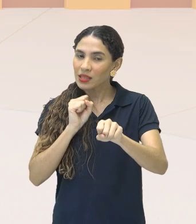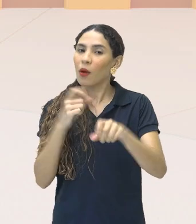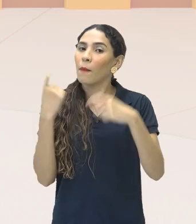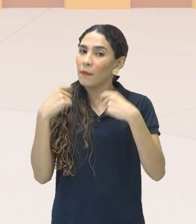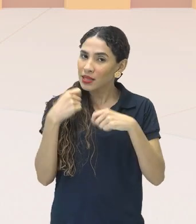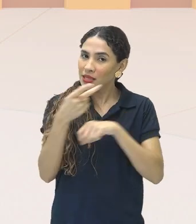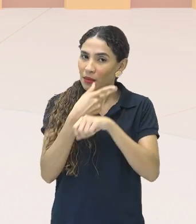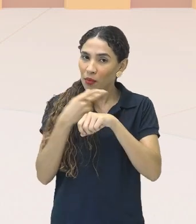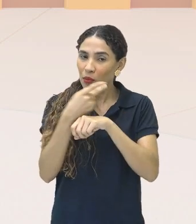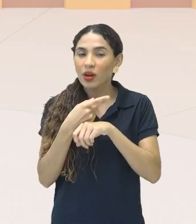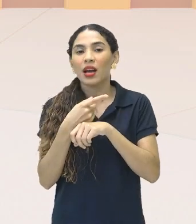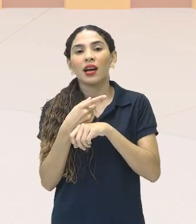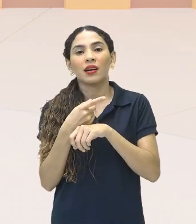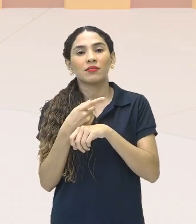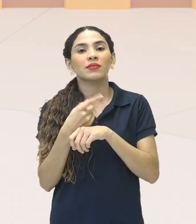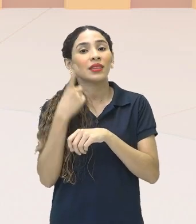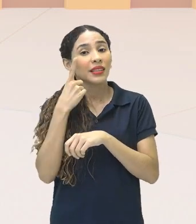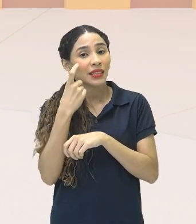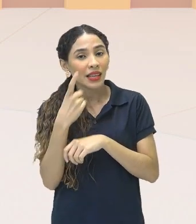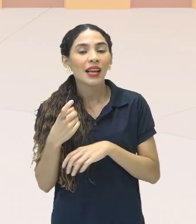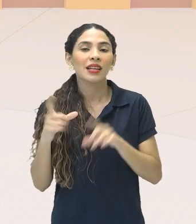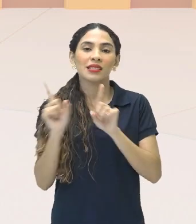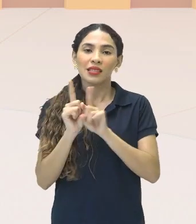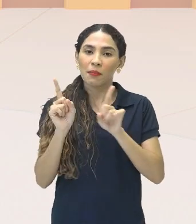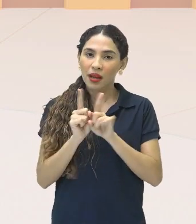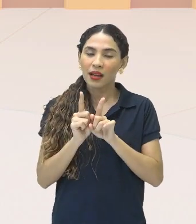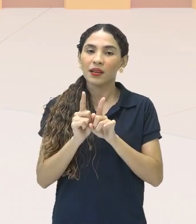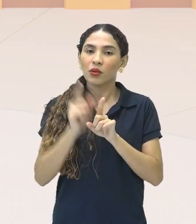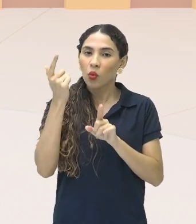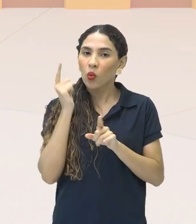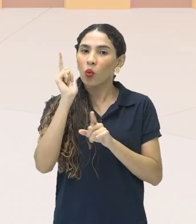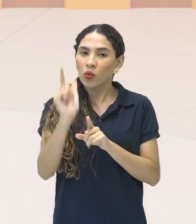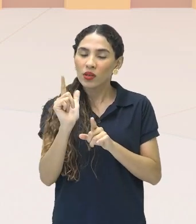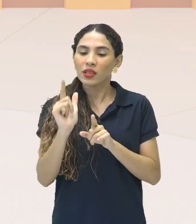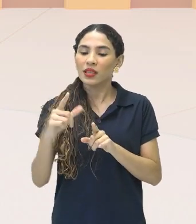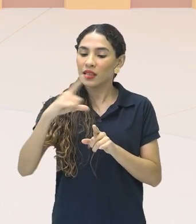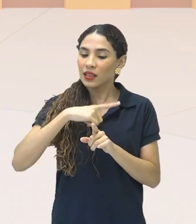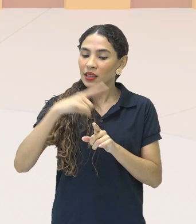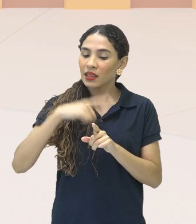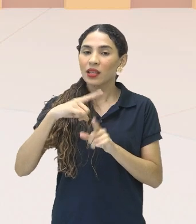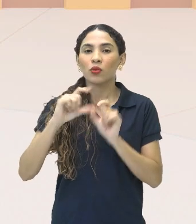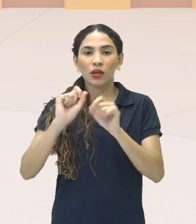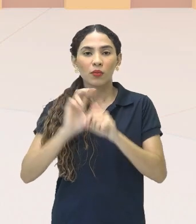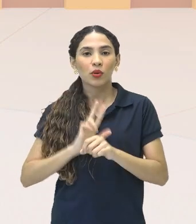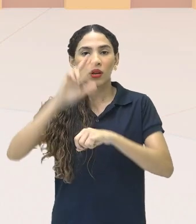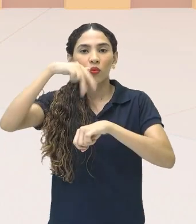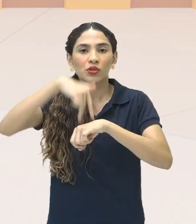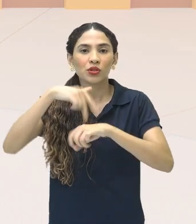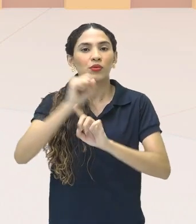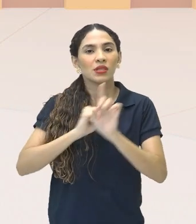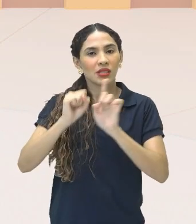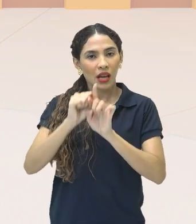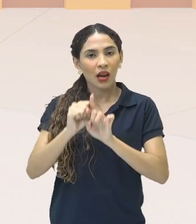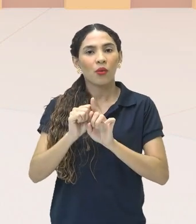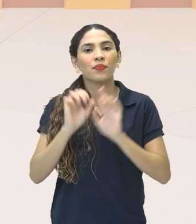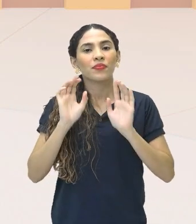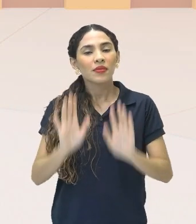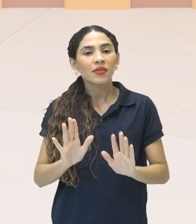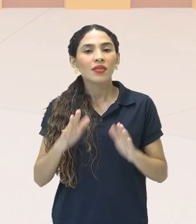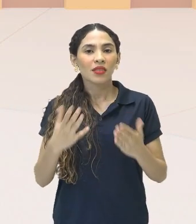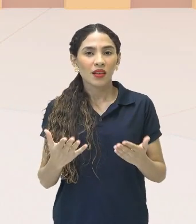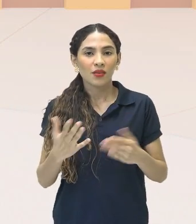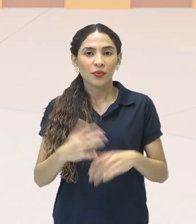correr, né? Buscar também ocupar o seu espaço na medida do possível. É por isso que